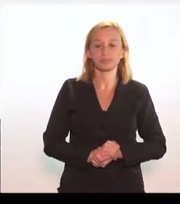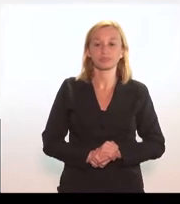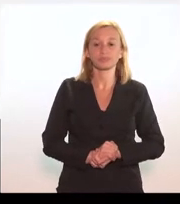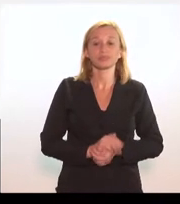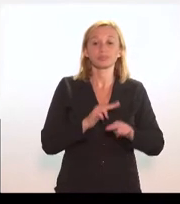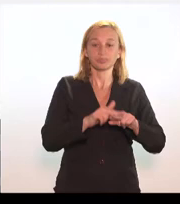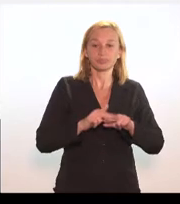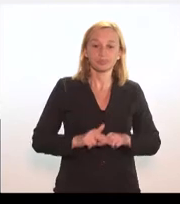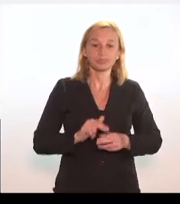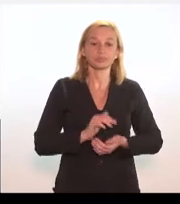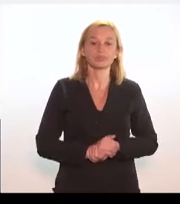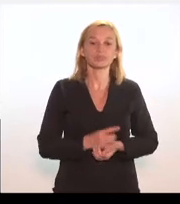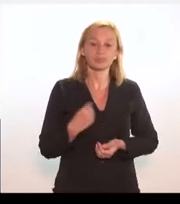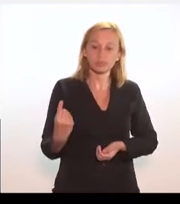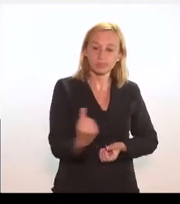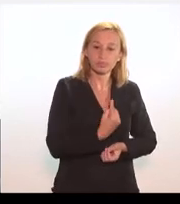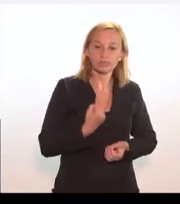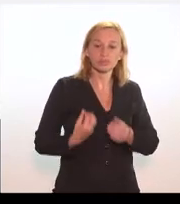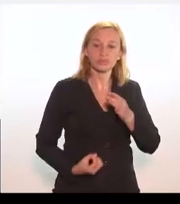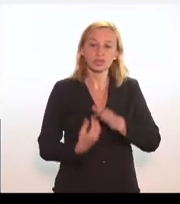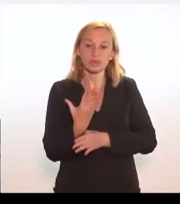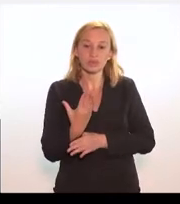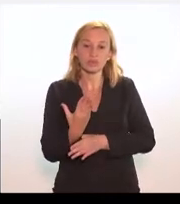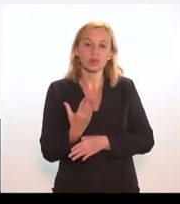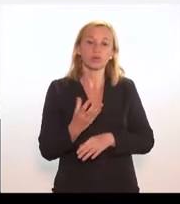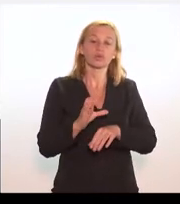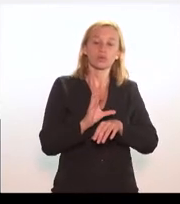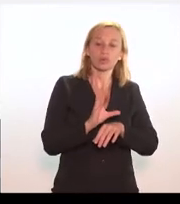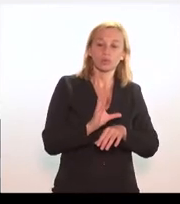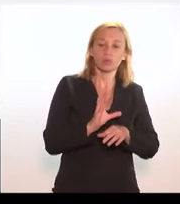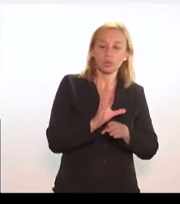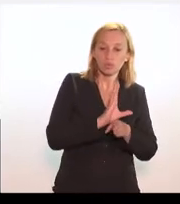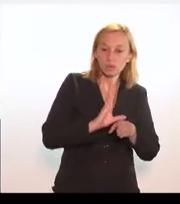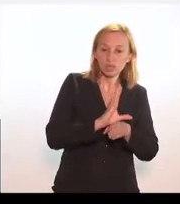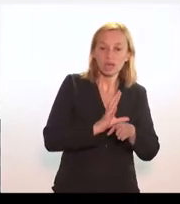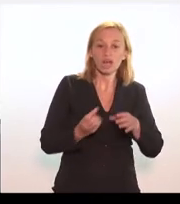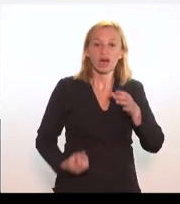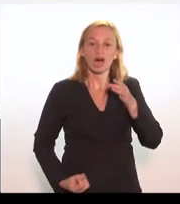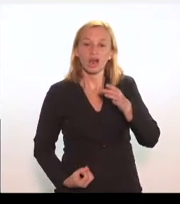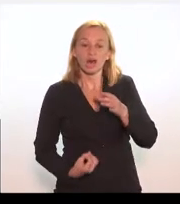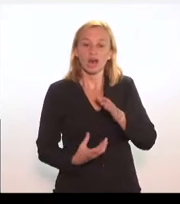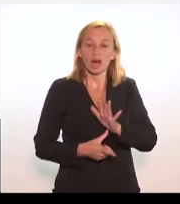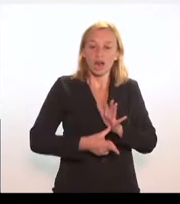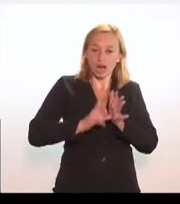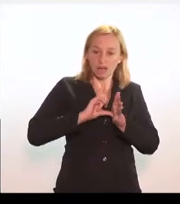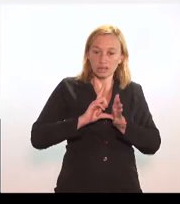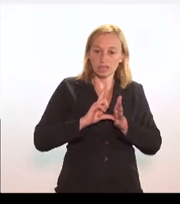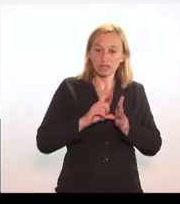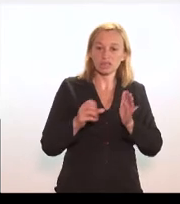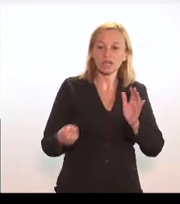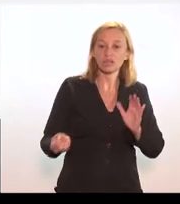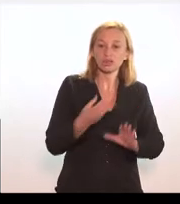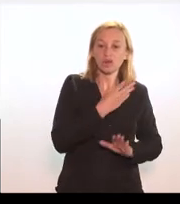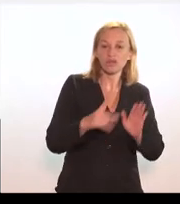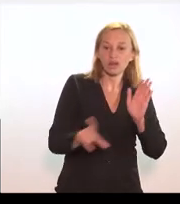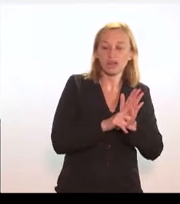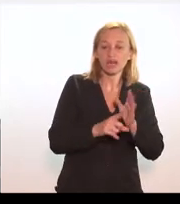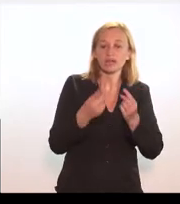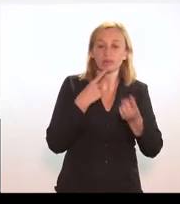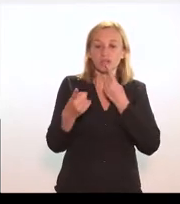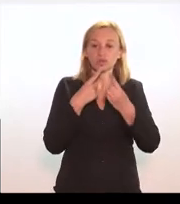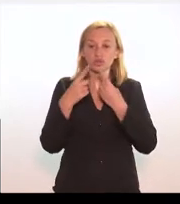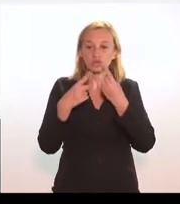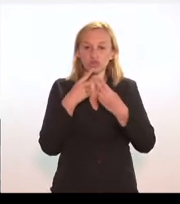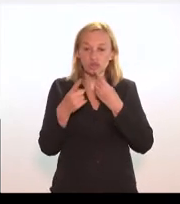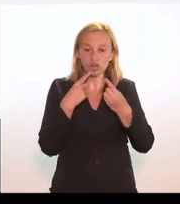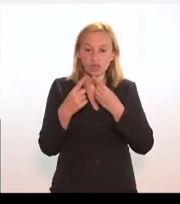Por isso que a gente criou um conselho, mesmo antes da aprovação da nova lei, para começar a discutir essas grandes